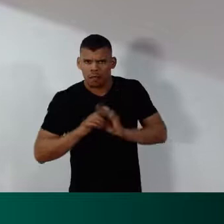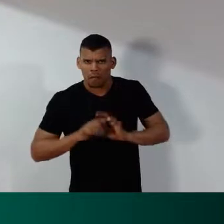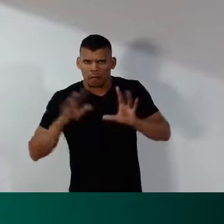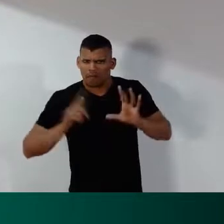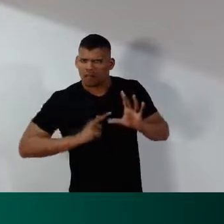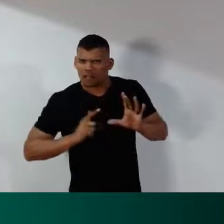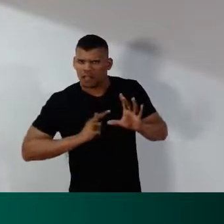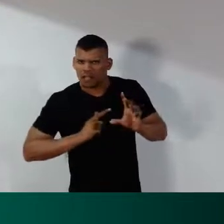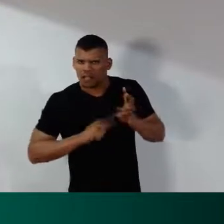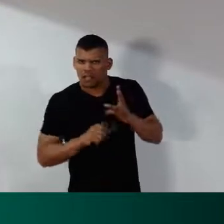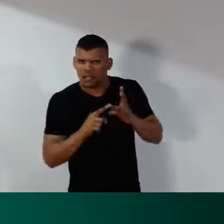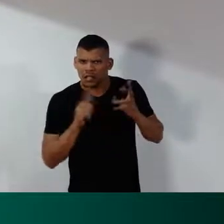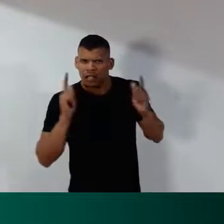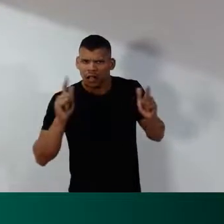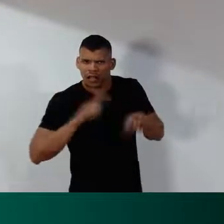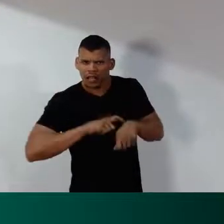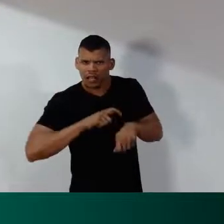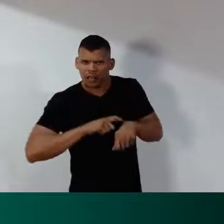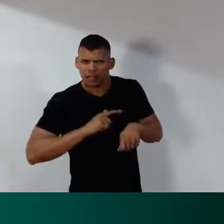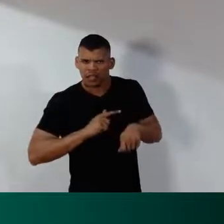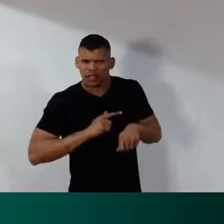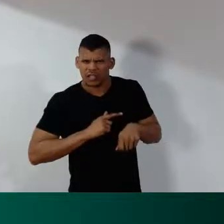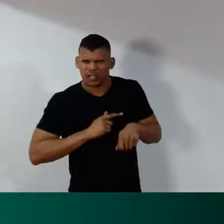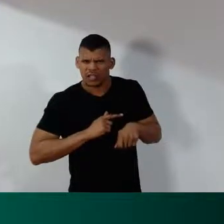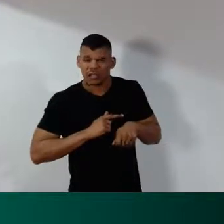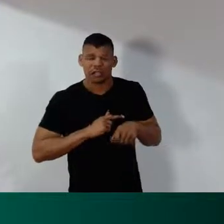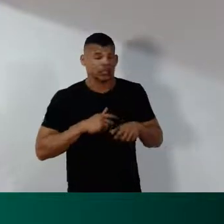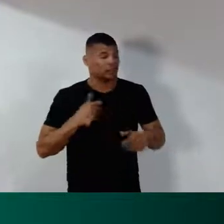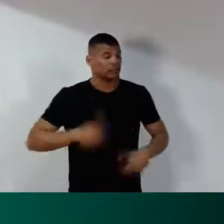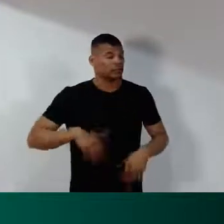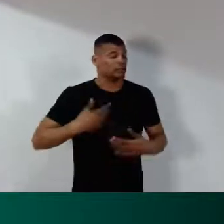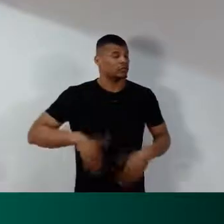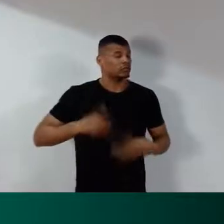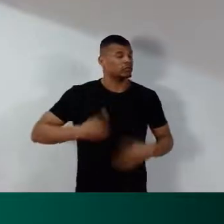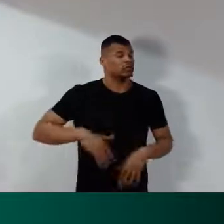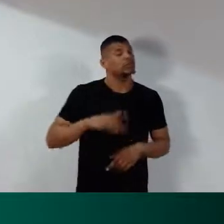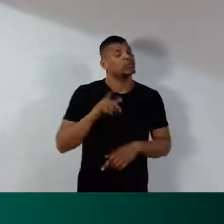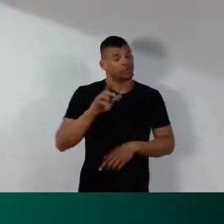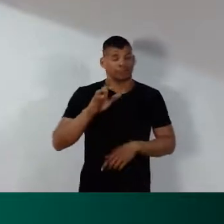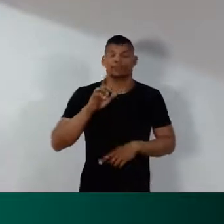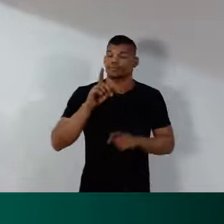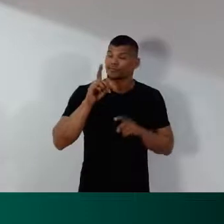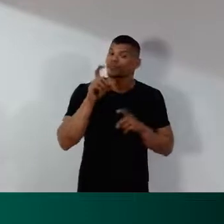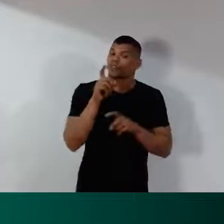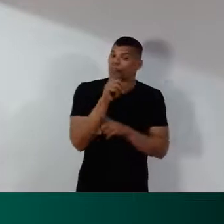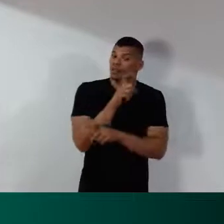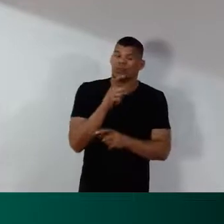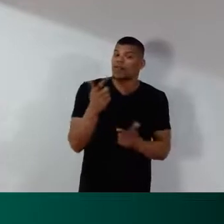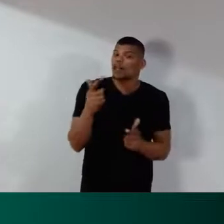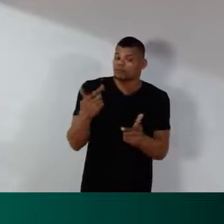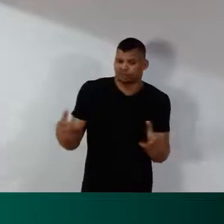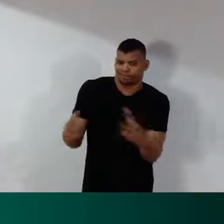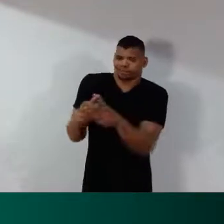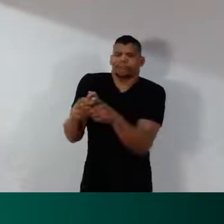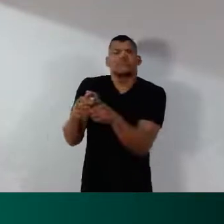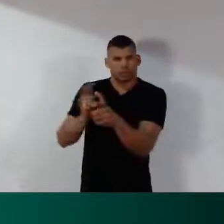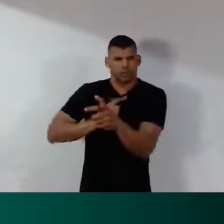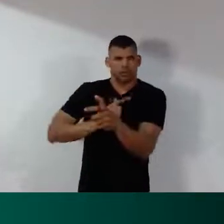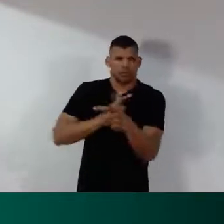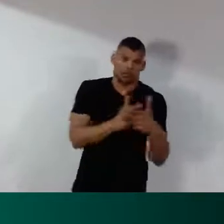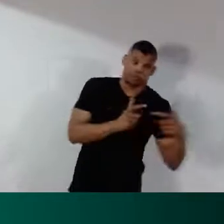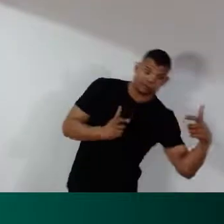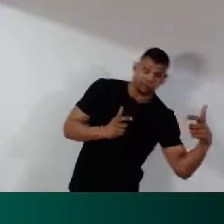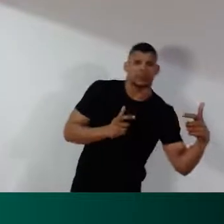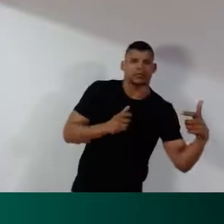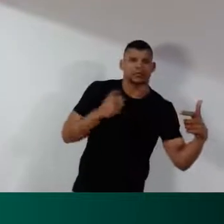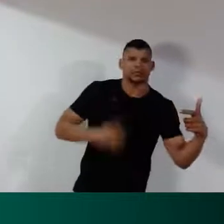grupo muito restrito da humanidade né né esse exatamente E aí paradoxalmente no que